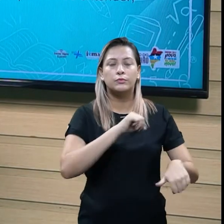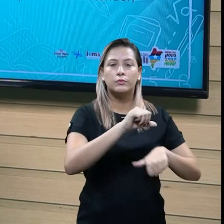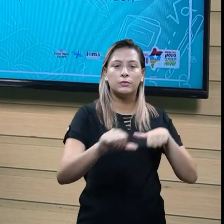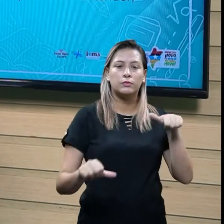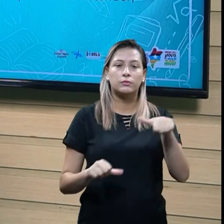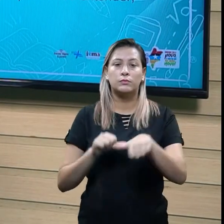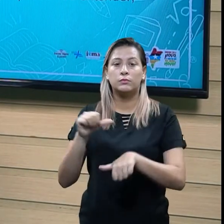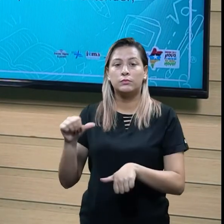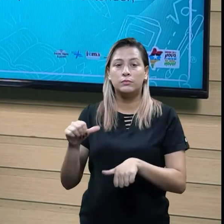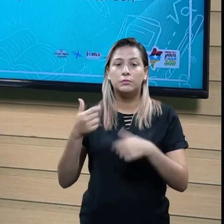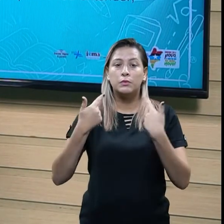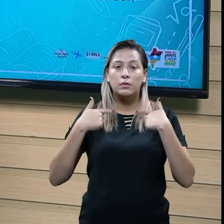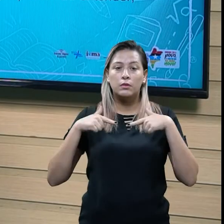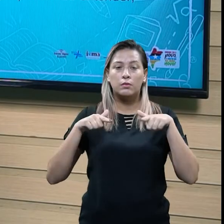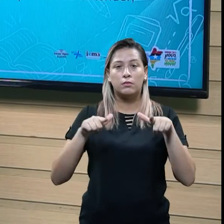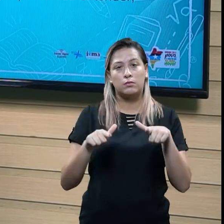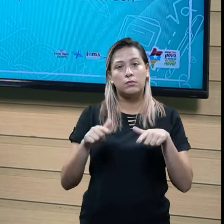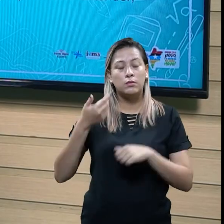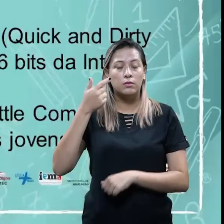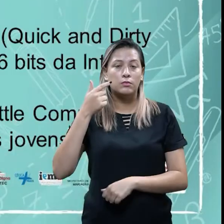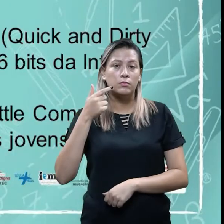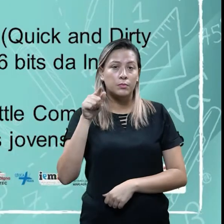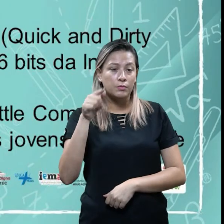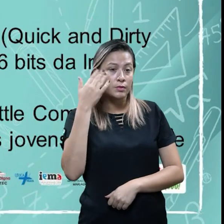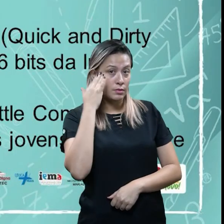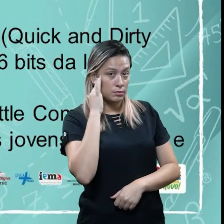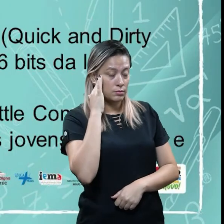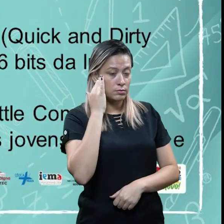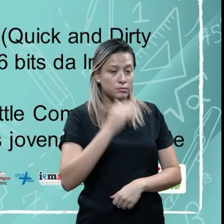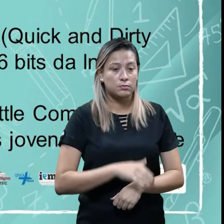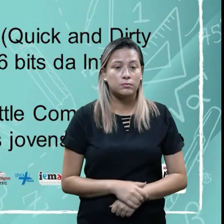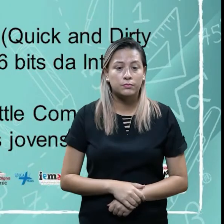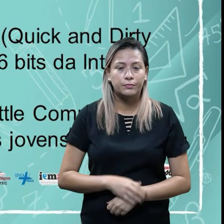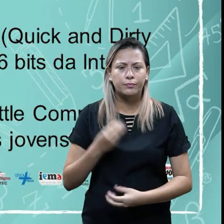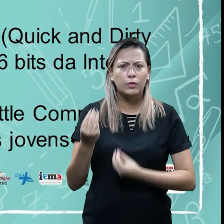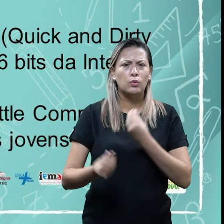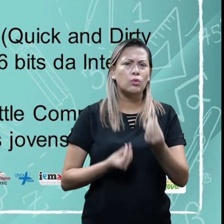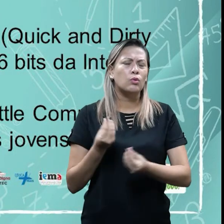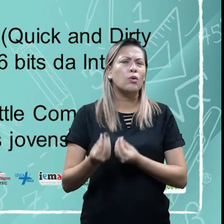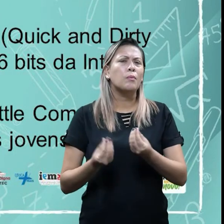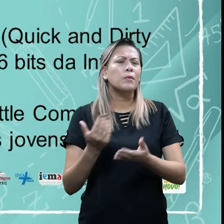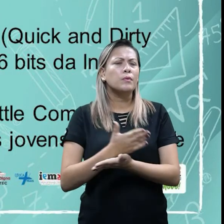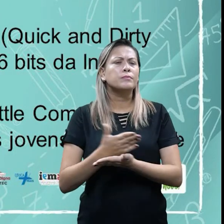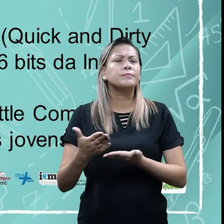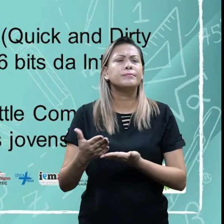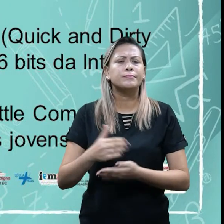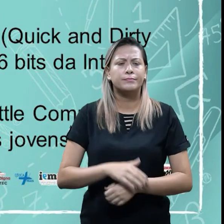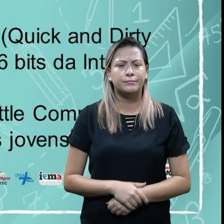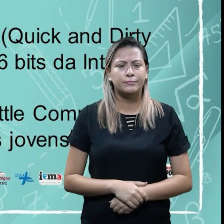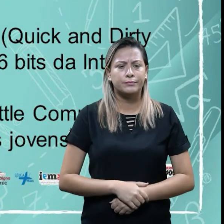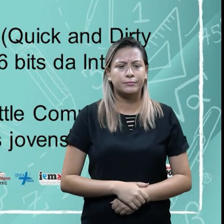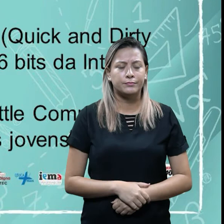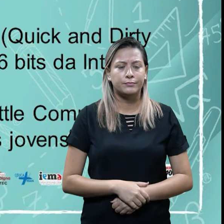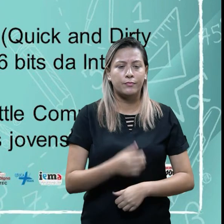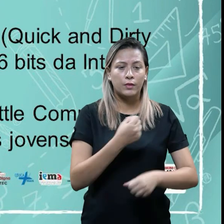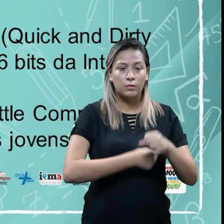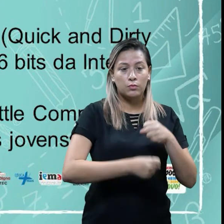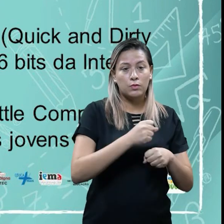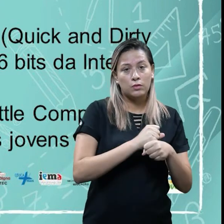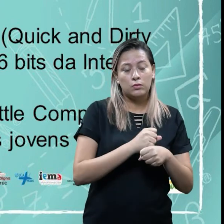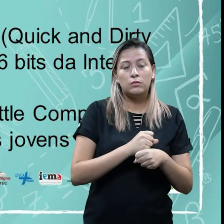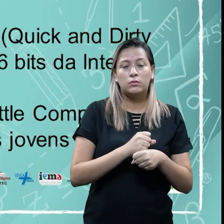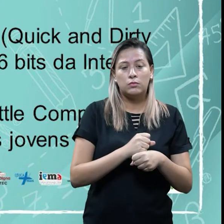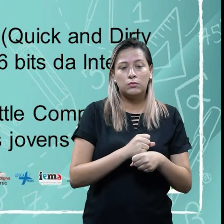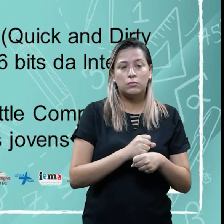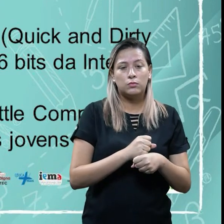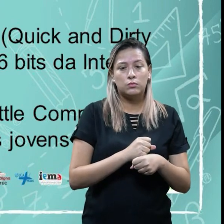aquela informação numa linguagem que você consiga entender. E onde é que isso tudo começou? Foi criado em meados dos anos 70